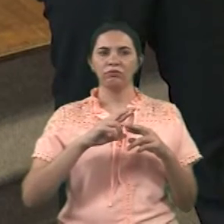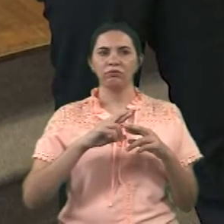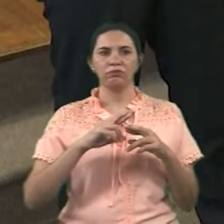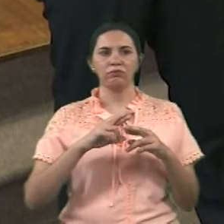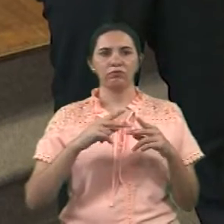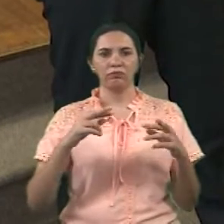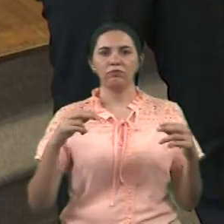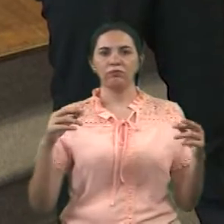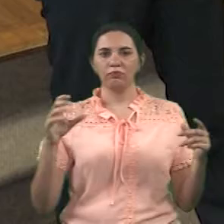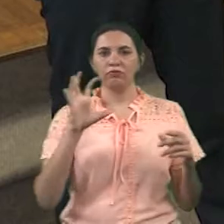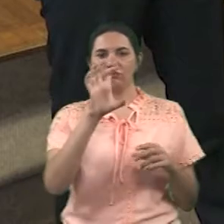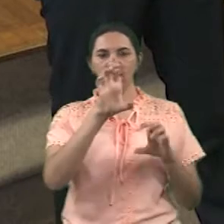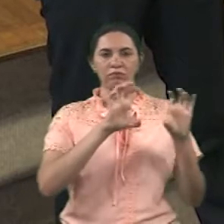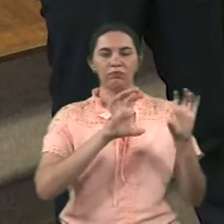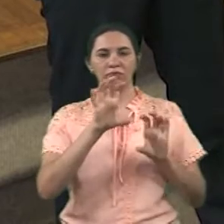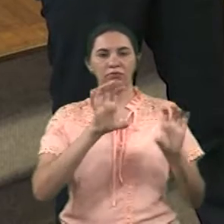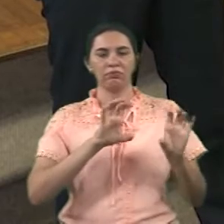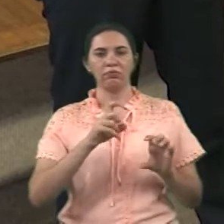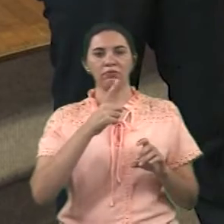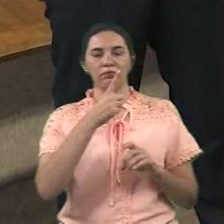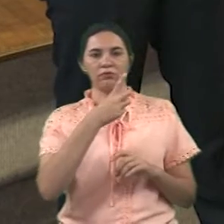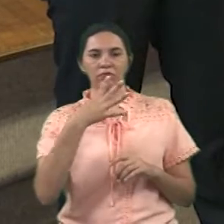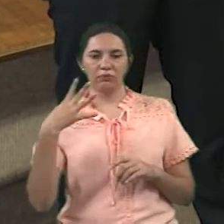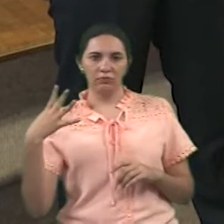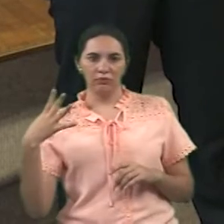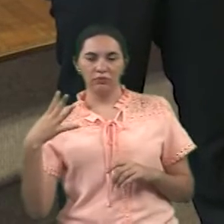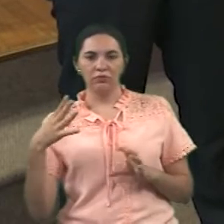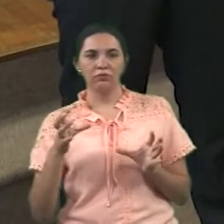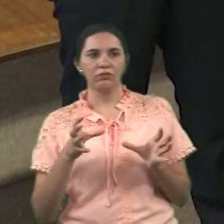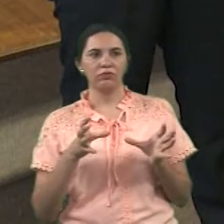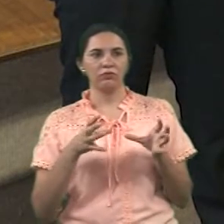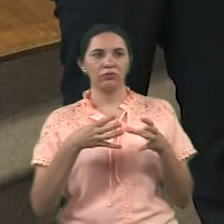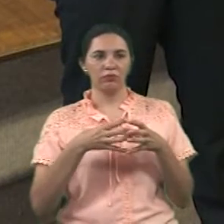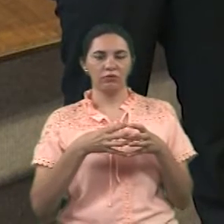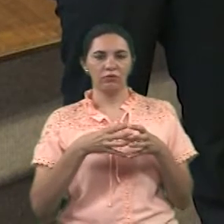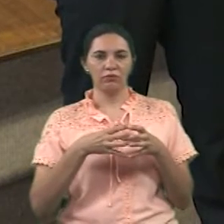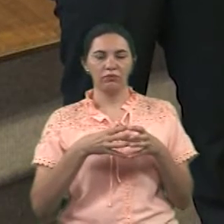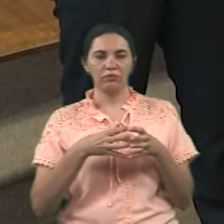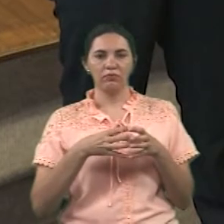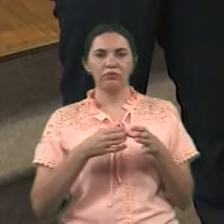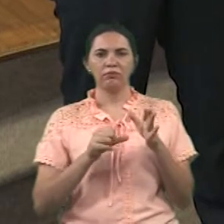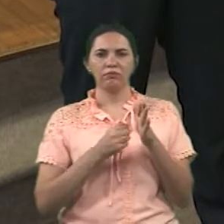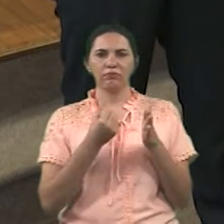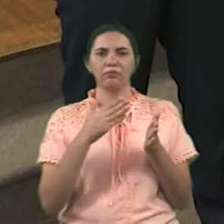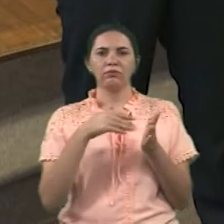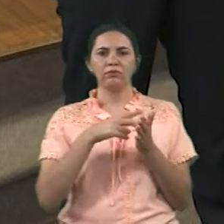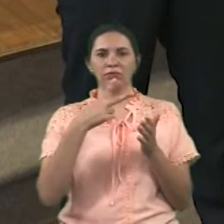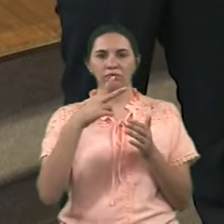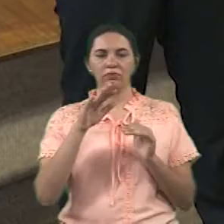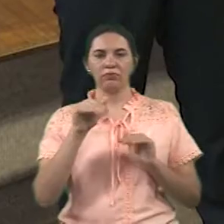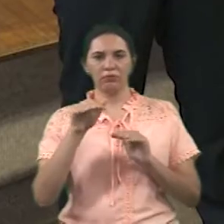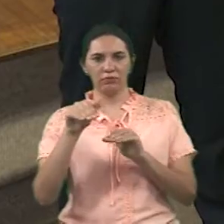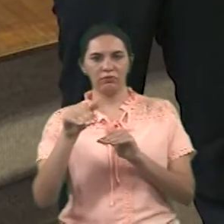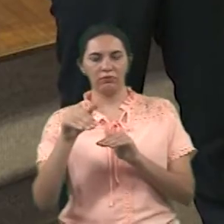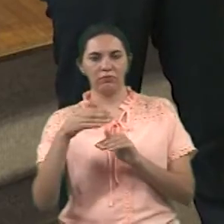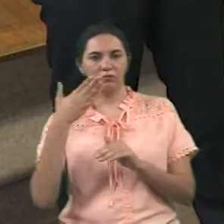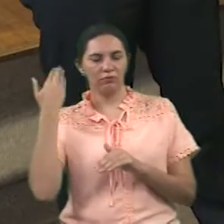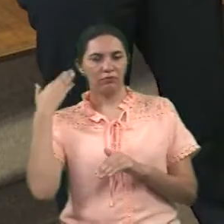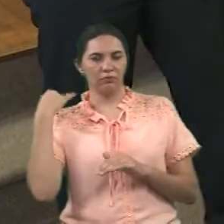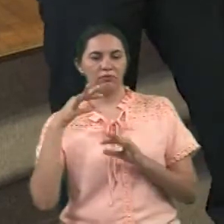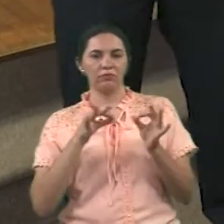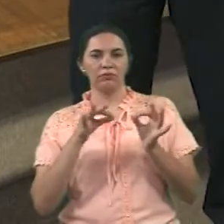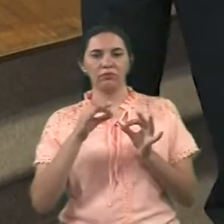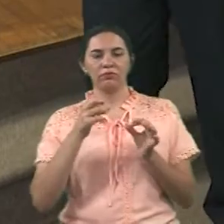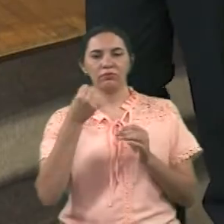14 equipes eventos evento esse de primeiro a Dois de Setembro passado organizado por